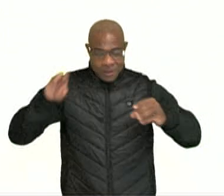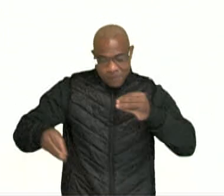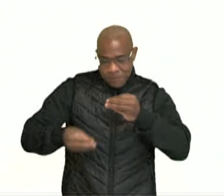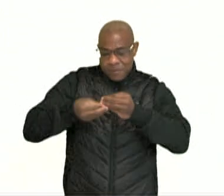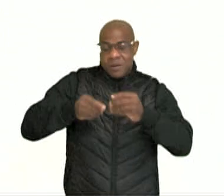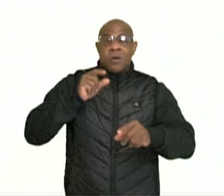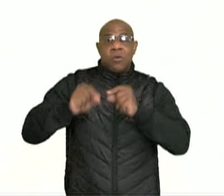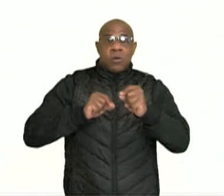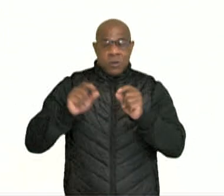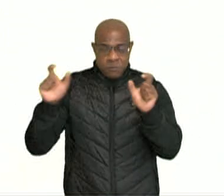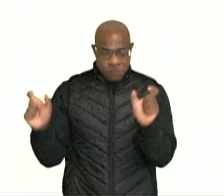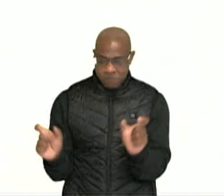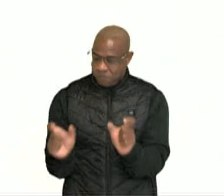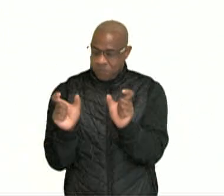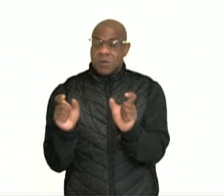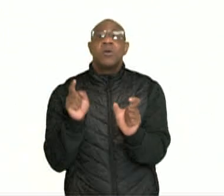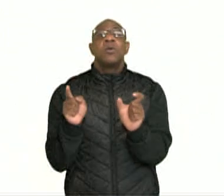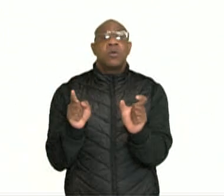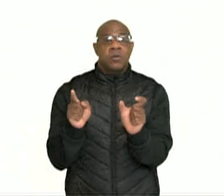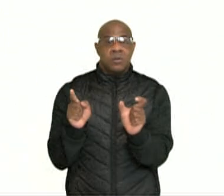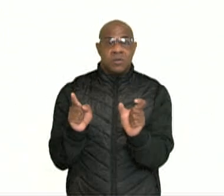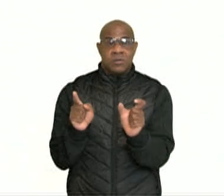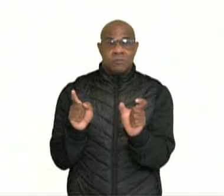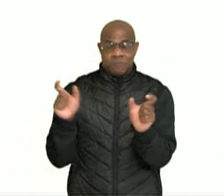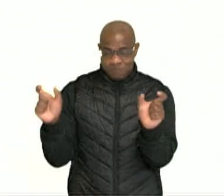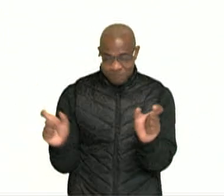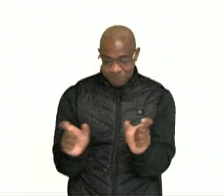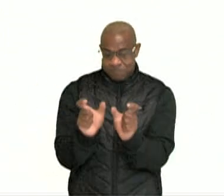por conjunções e locuções conjuntivas,